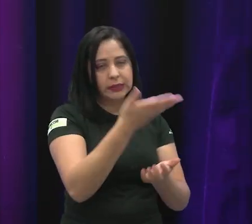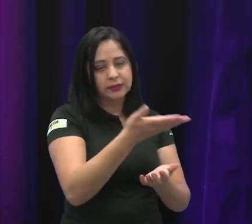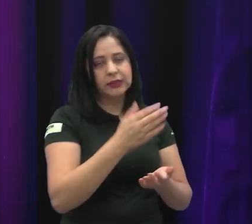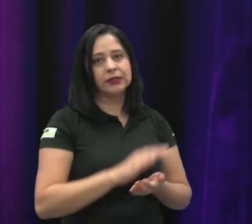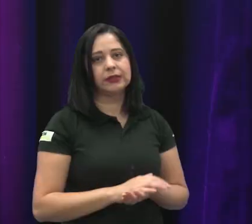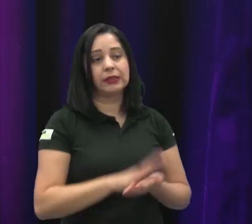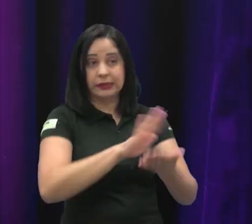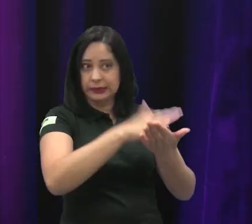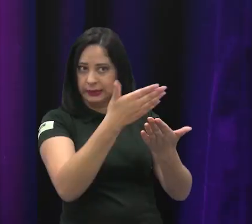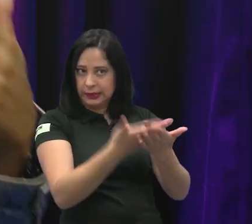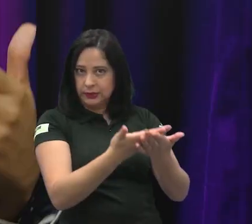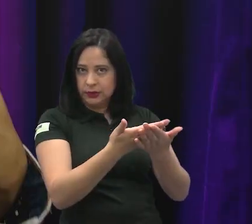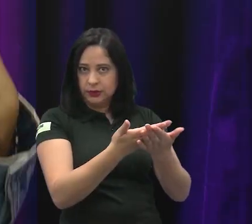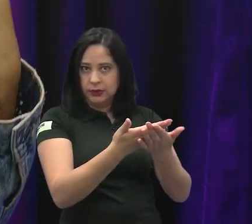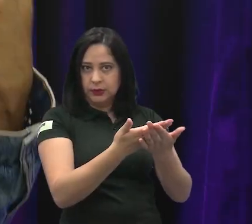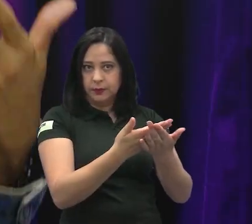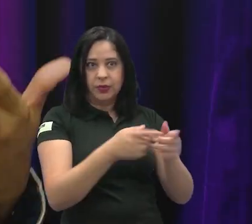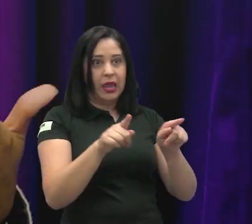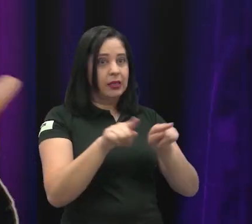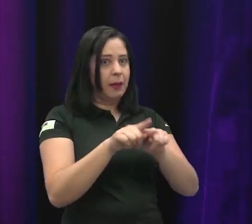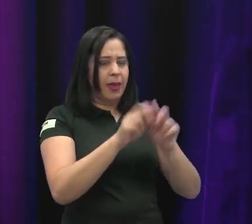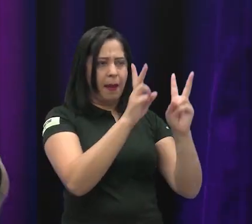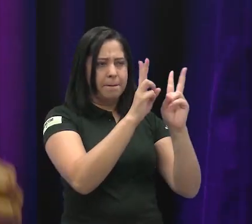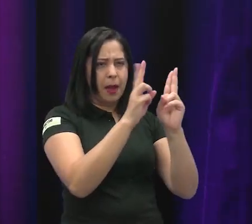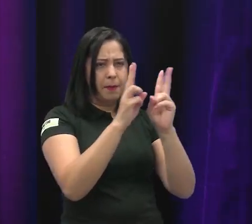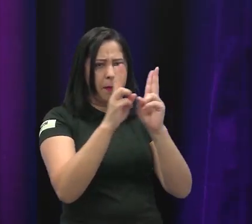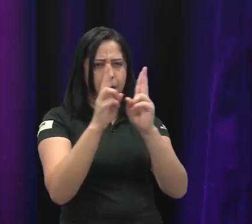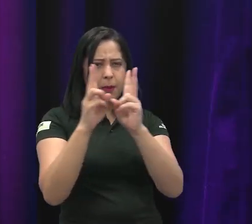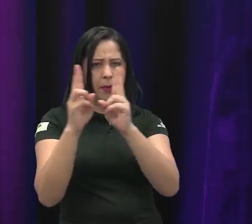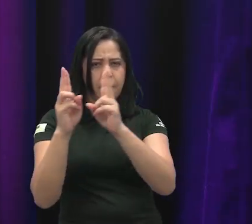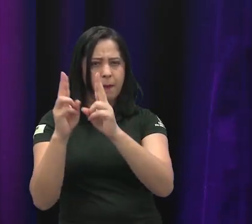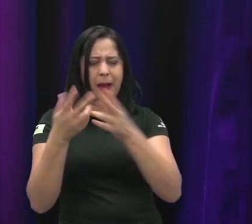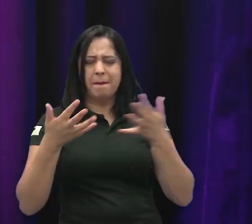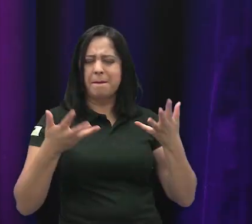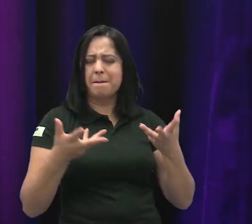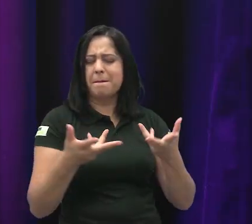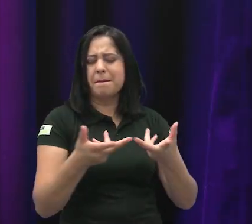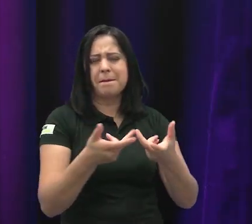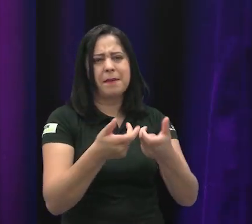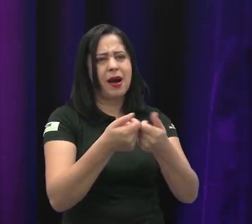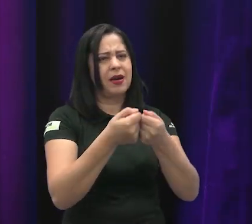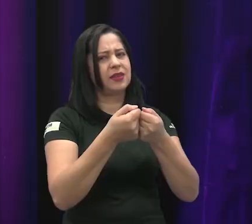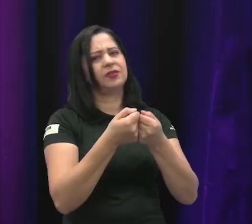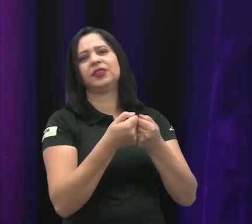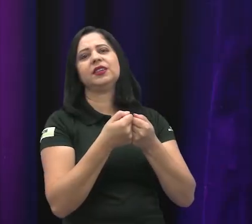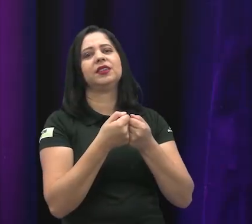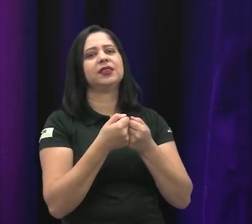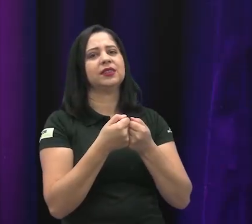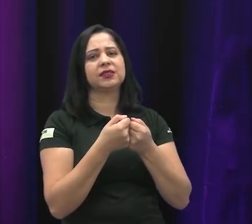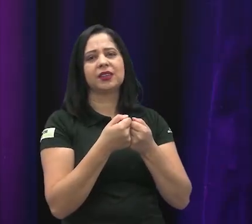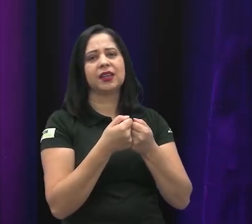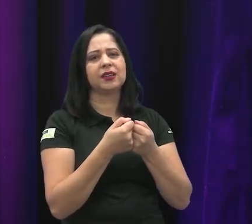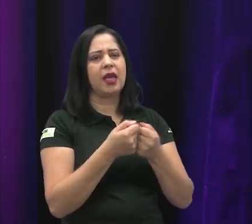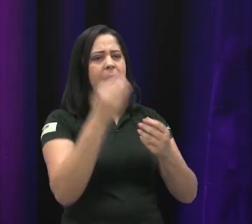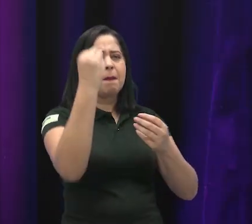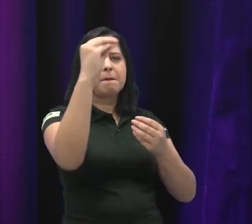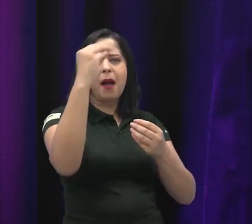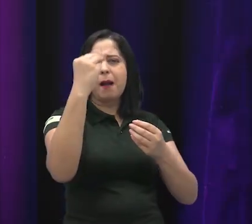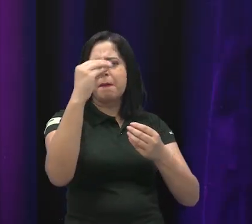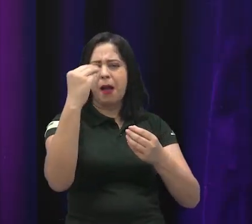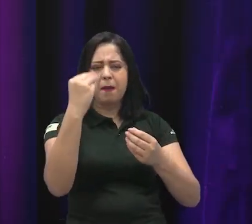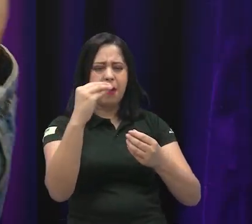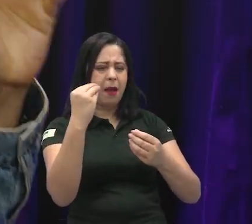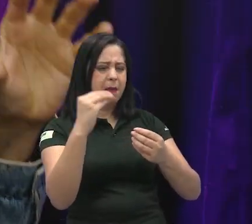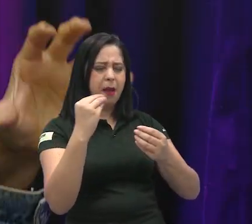entrevista com eles. E a edição também maravilhosa do Fabrício Mazarino, né, que colocou os